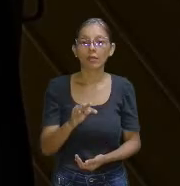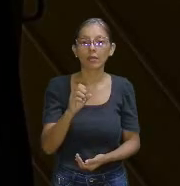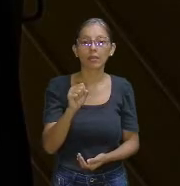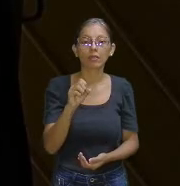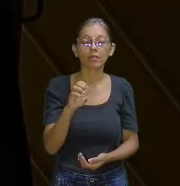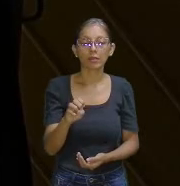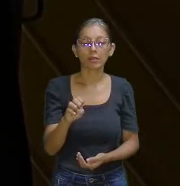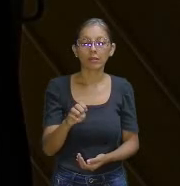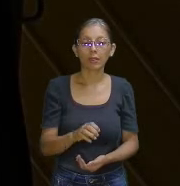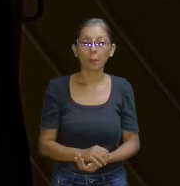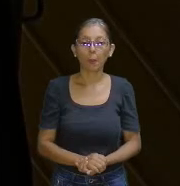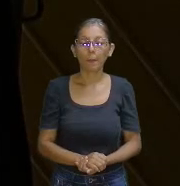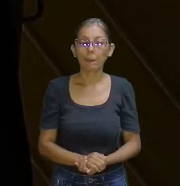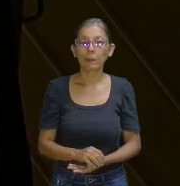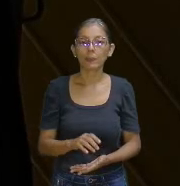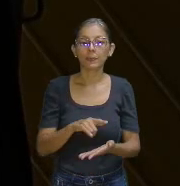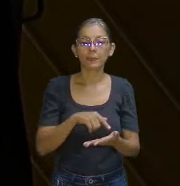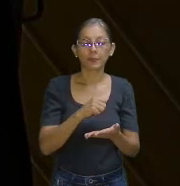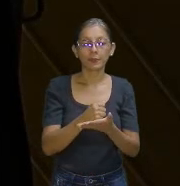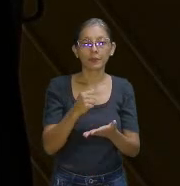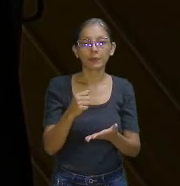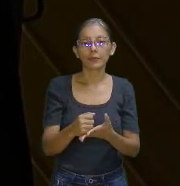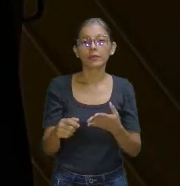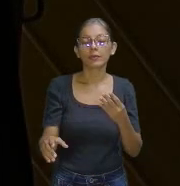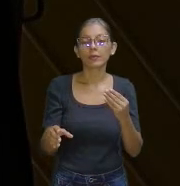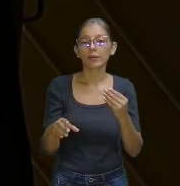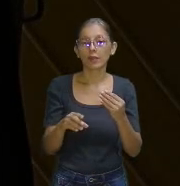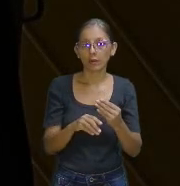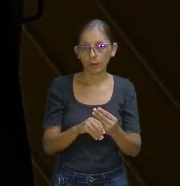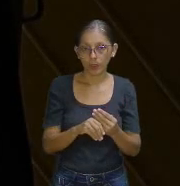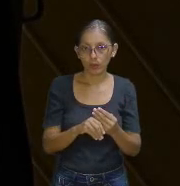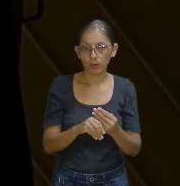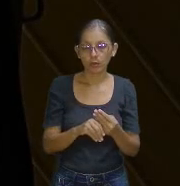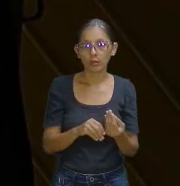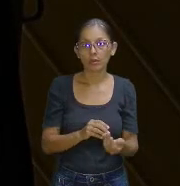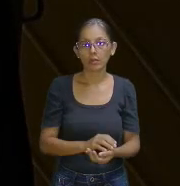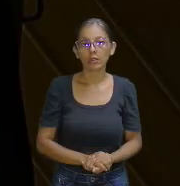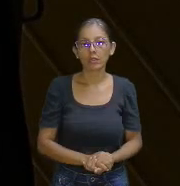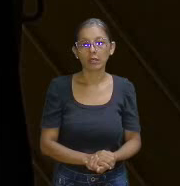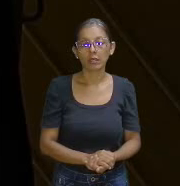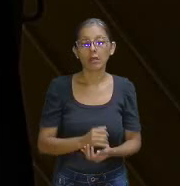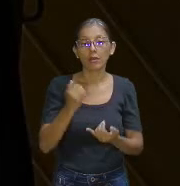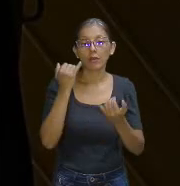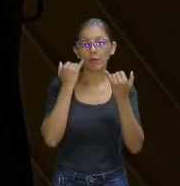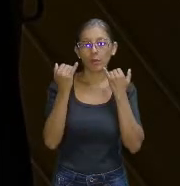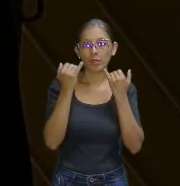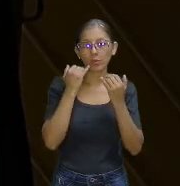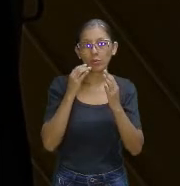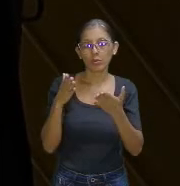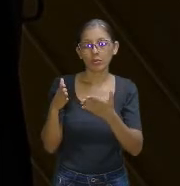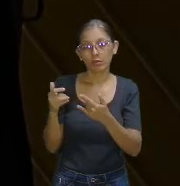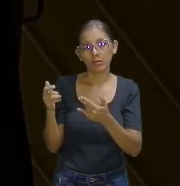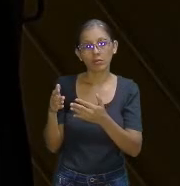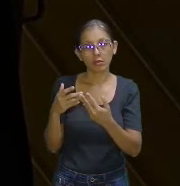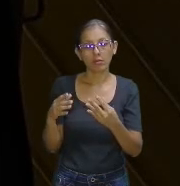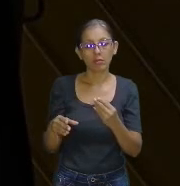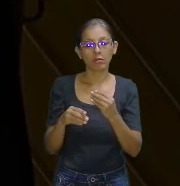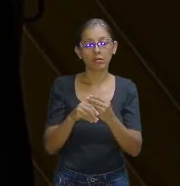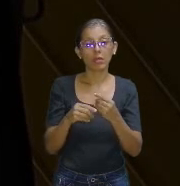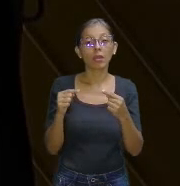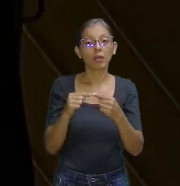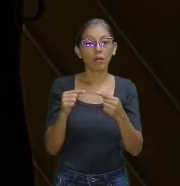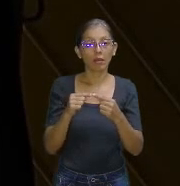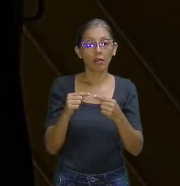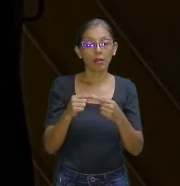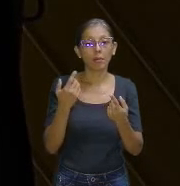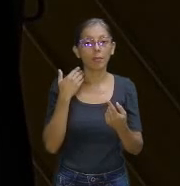23.607/2019, os documentos e informações exigidos no processo de prestação de contas dizem respeito à movimentação